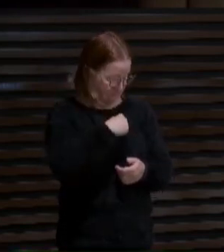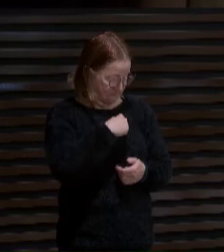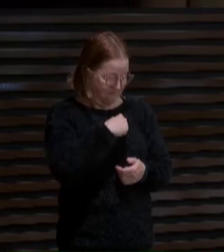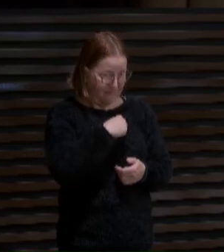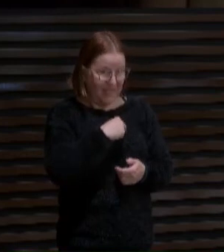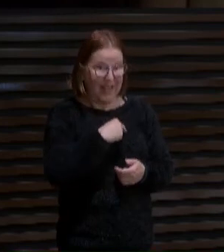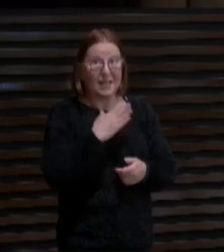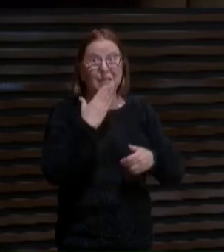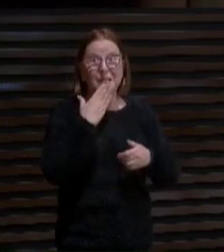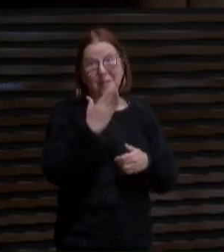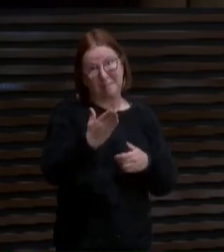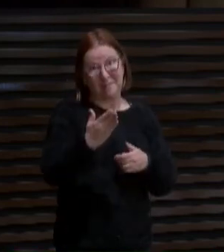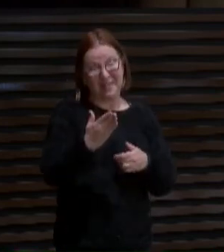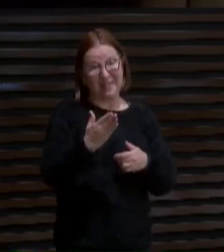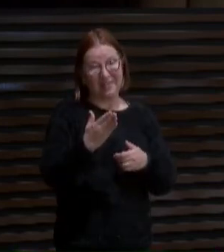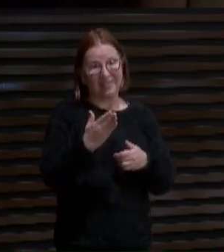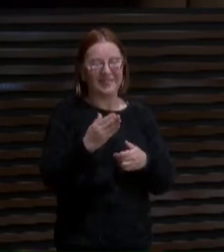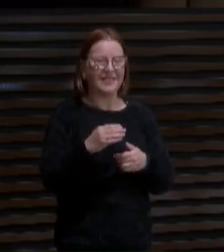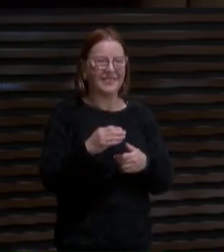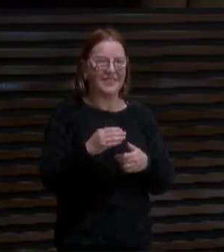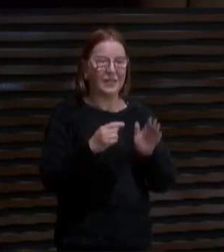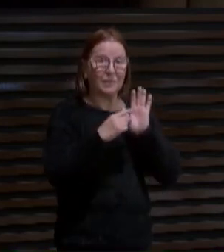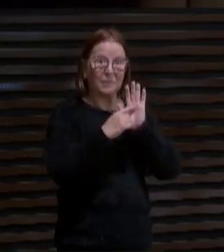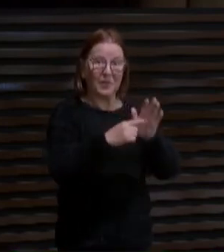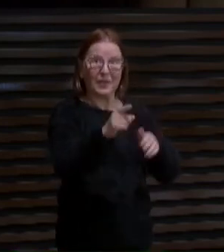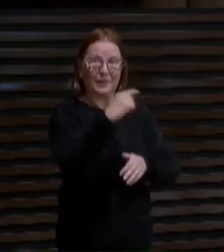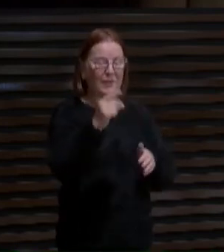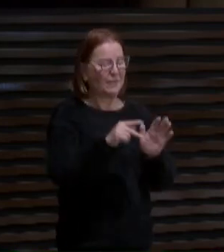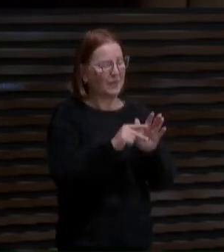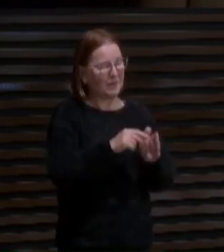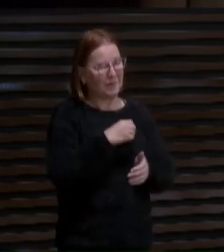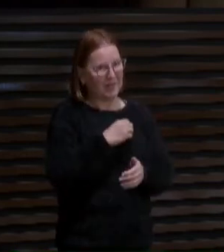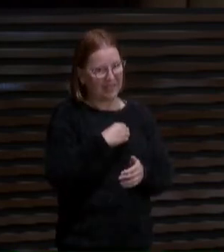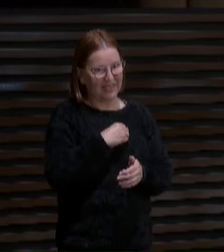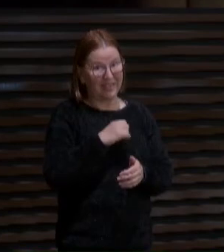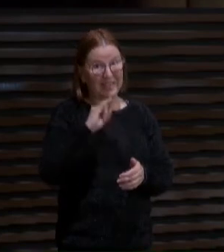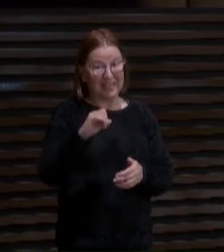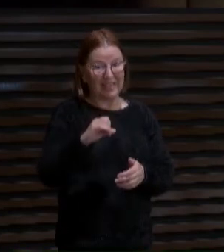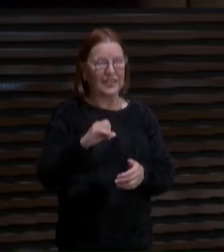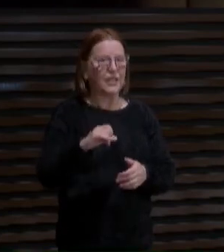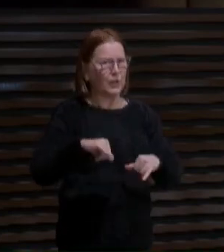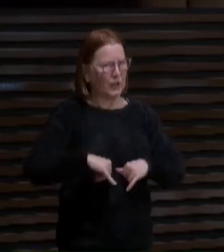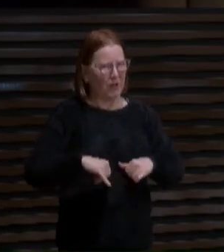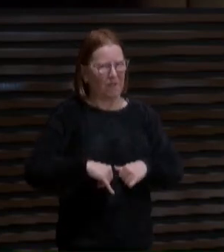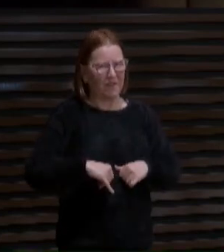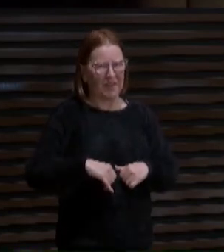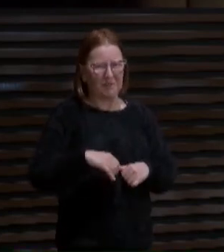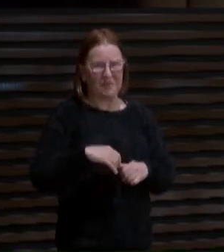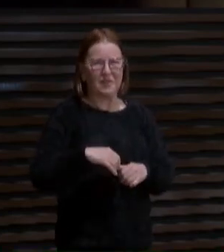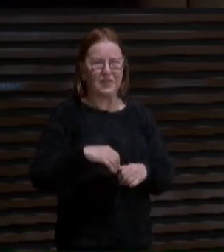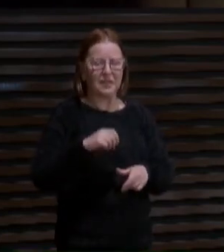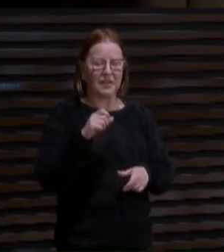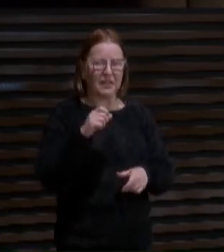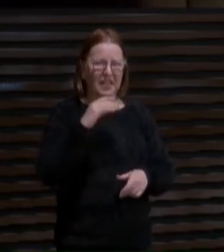próprios pecados se sofremos injustiças e calúnias é importante sabermos que Deus certamente requererá justiça